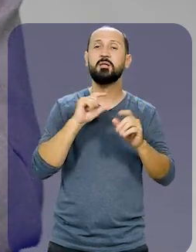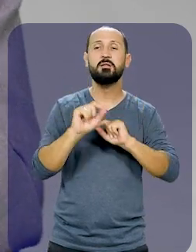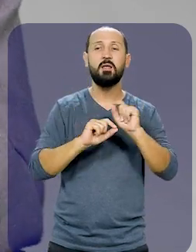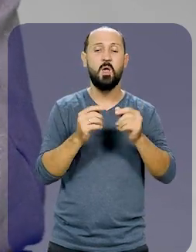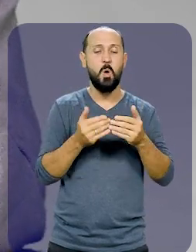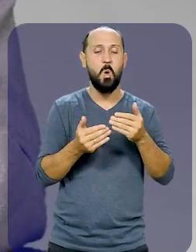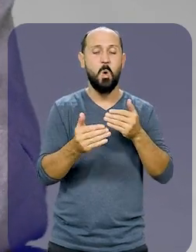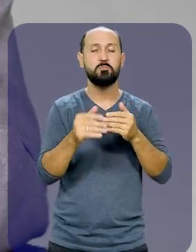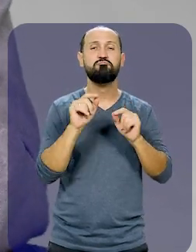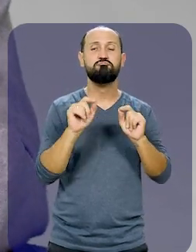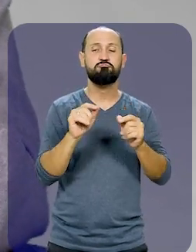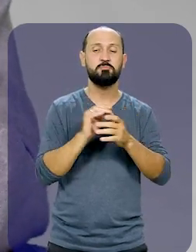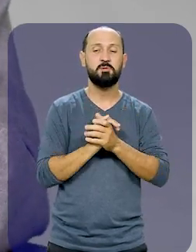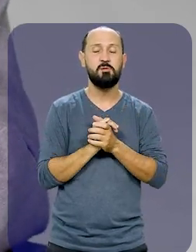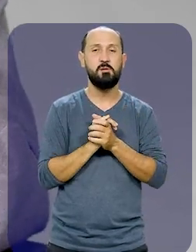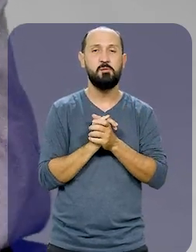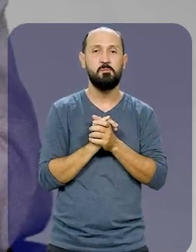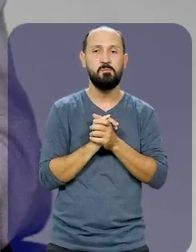Deus, já temos hoje,